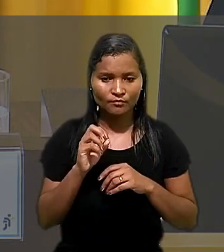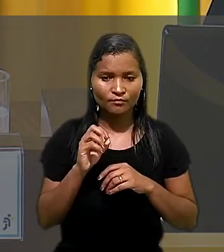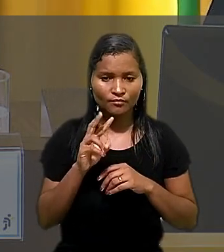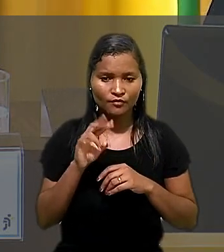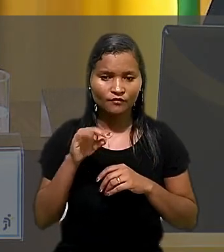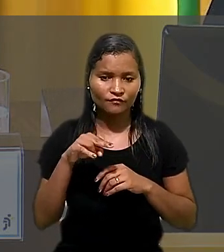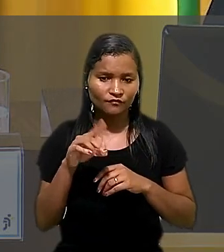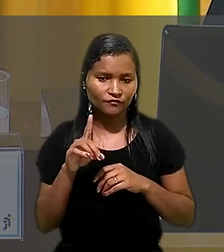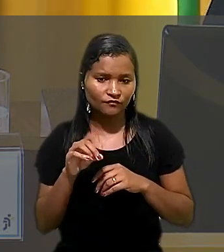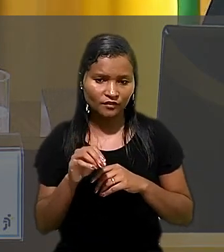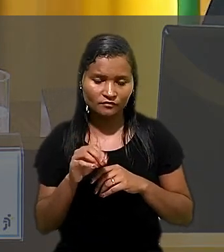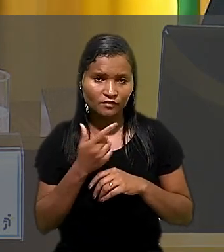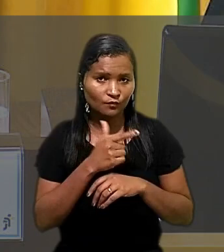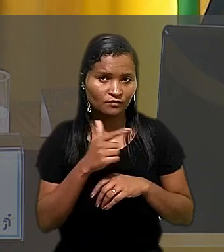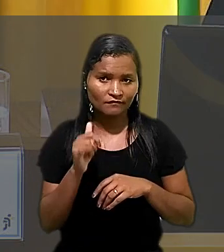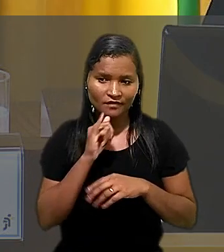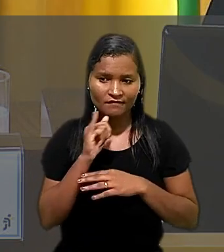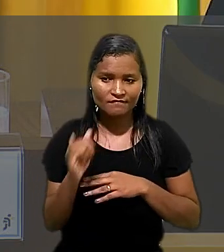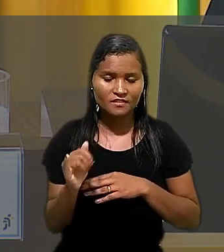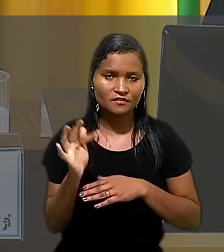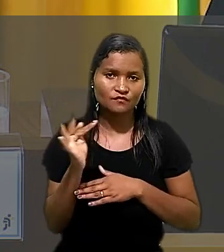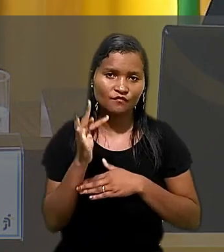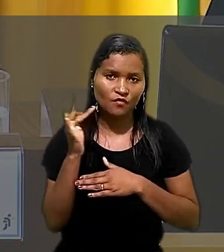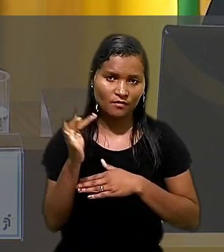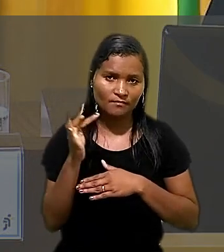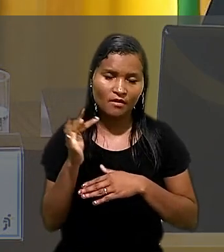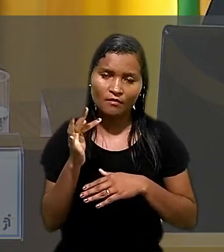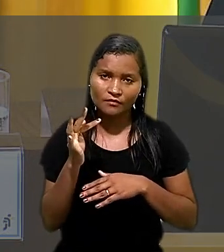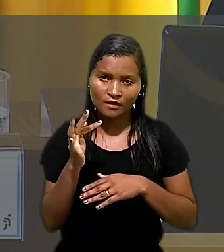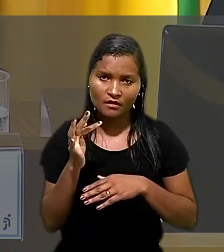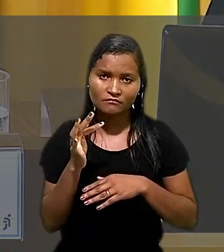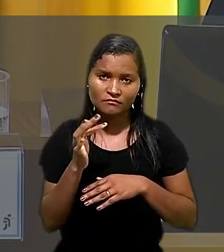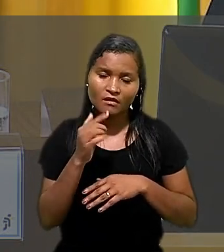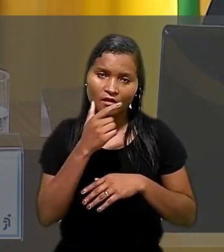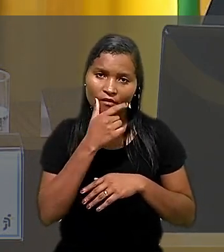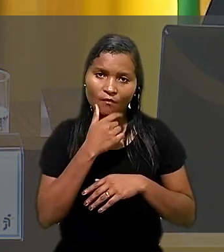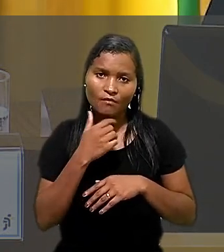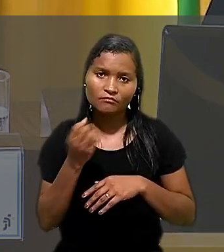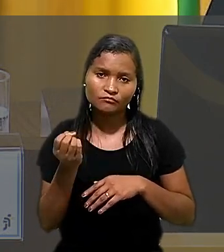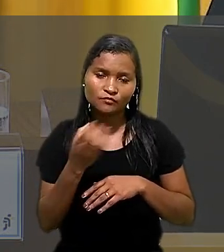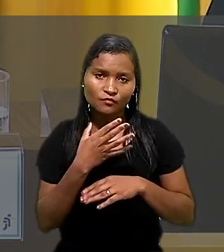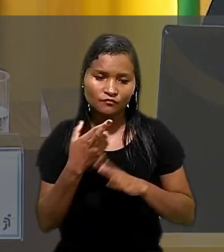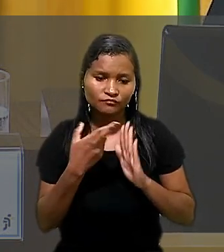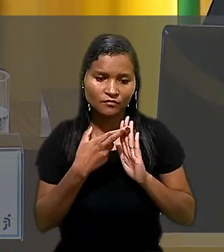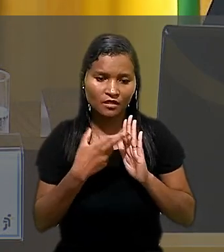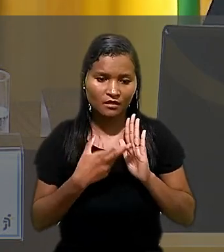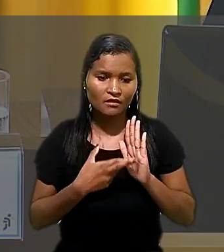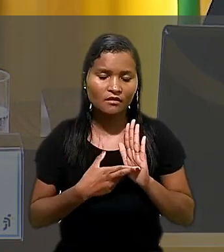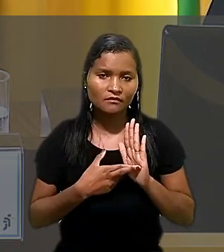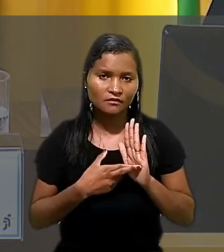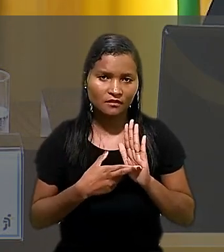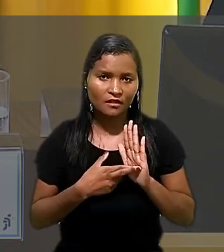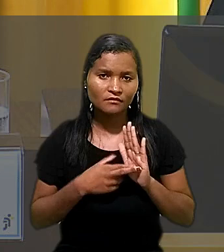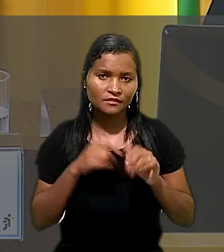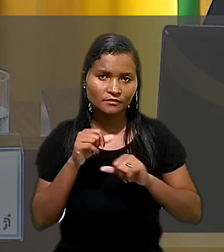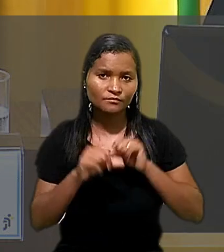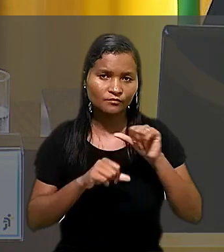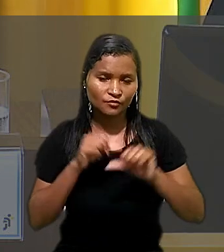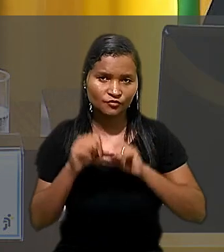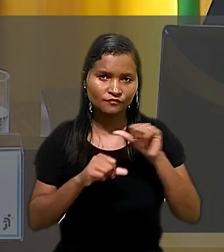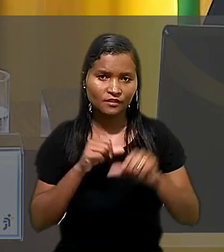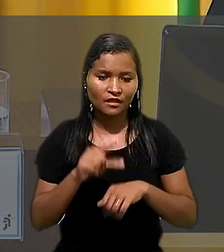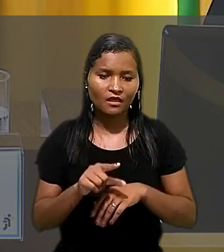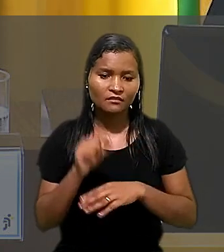Então, não houve a comunicação, e eu acho que é um novo vetor a ser dado,